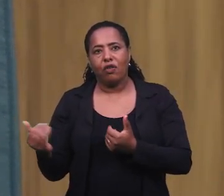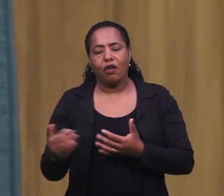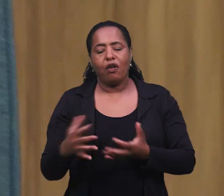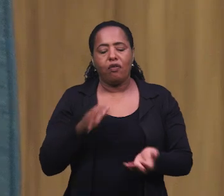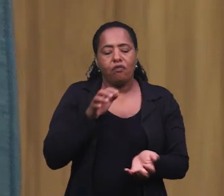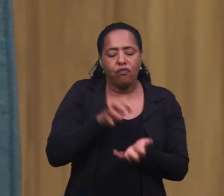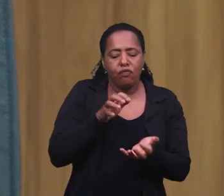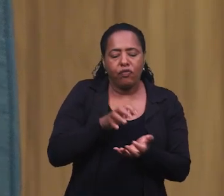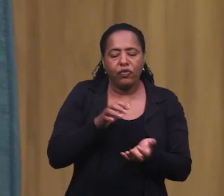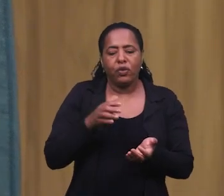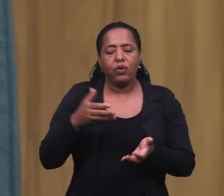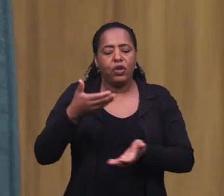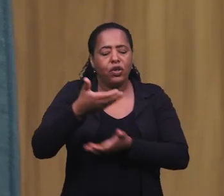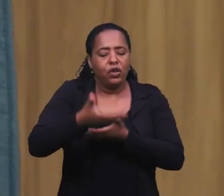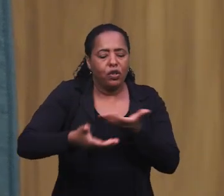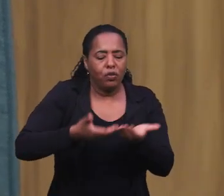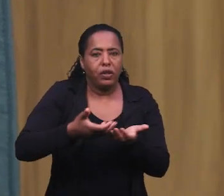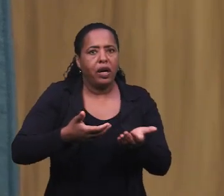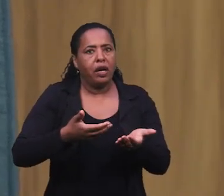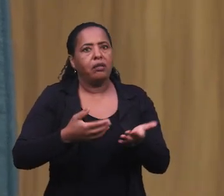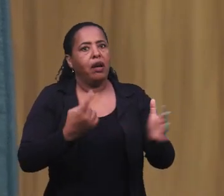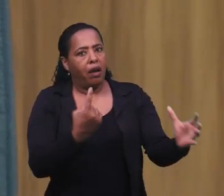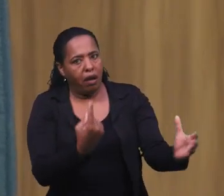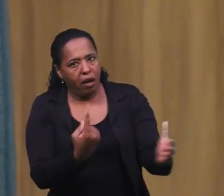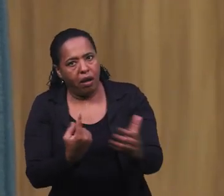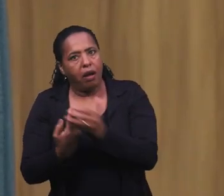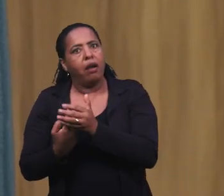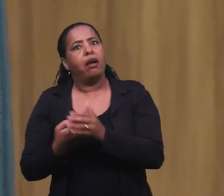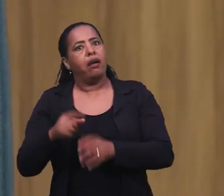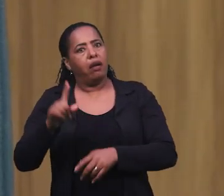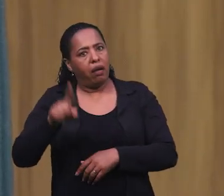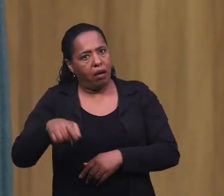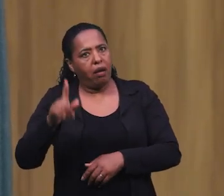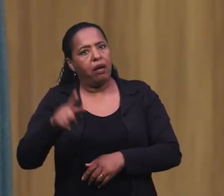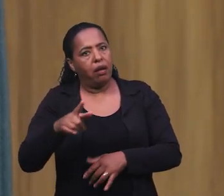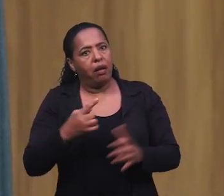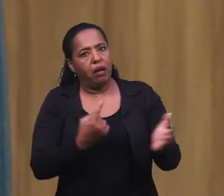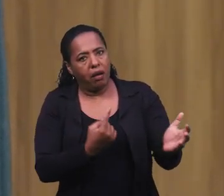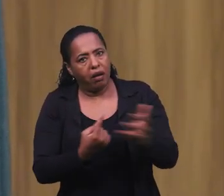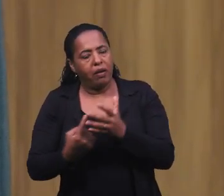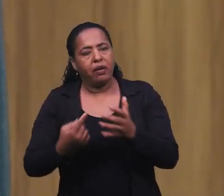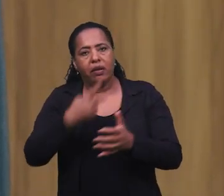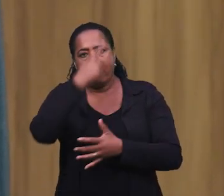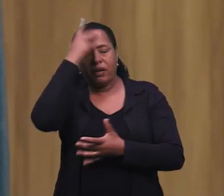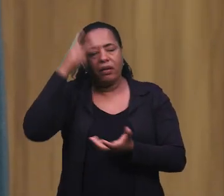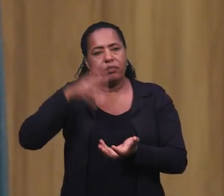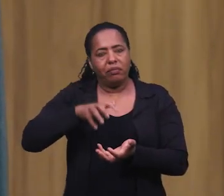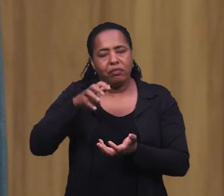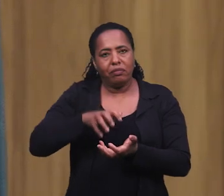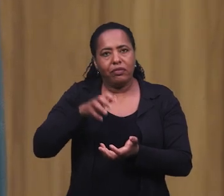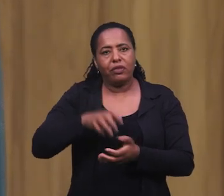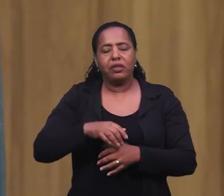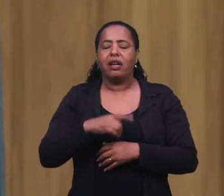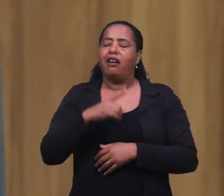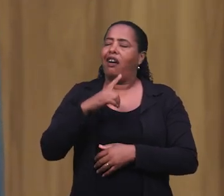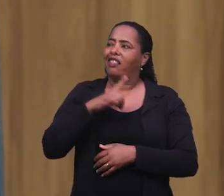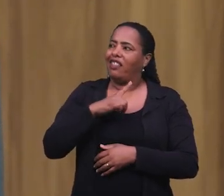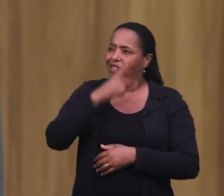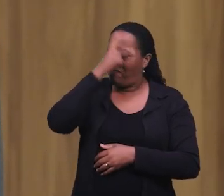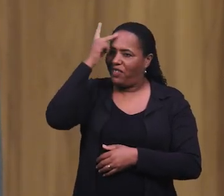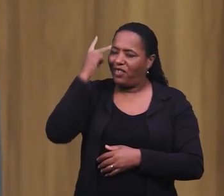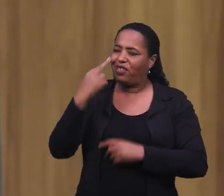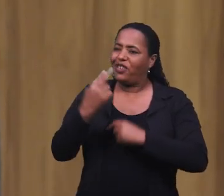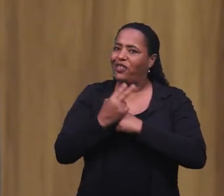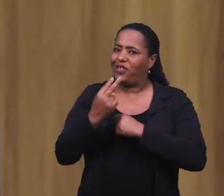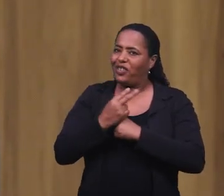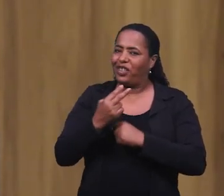nós, como igreja, nós temos um trabalho à distância, que é a oração. Então a igreja está nas madrugadas, a igreja está nos cultos,